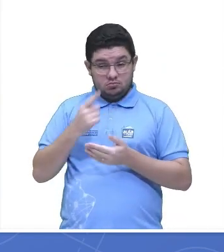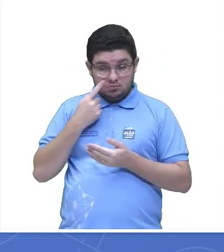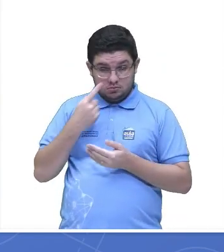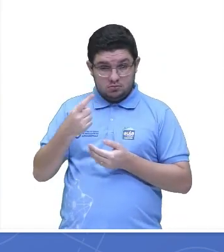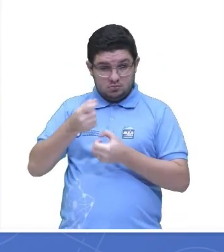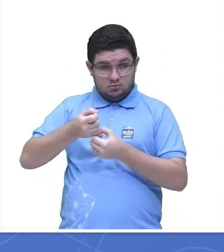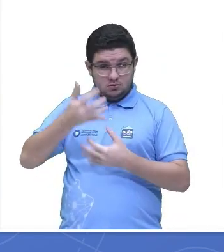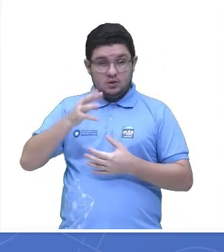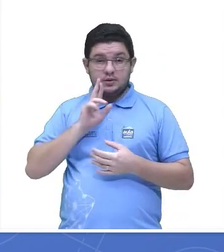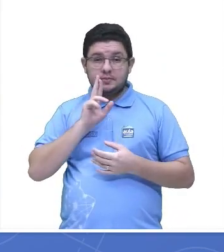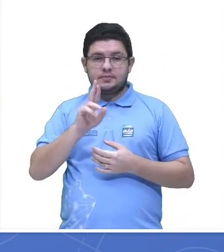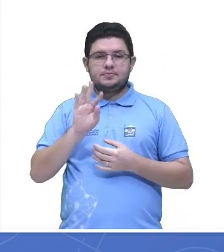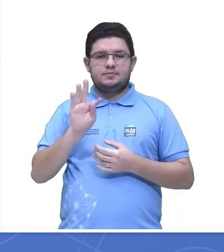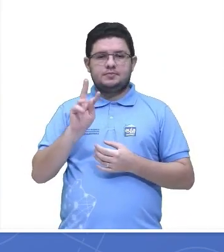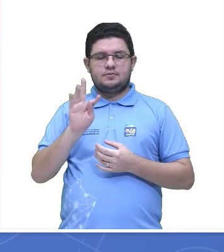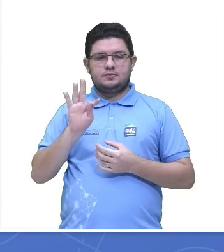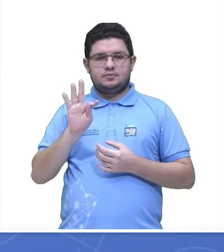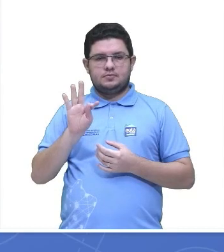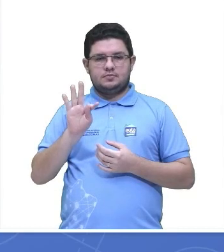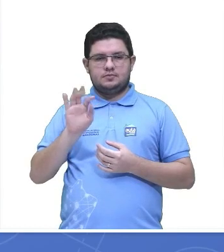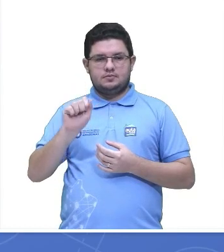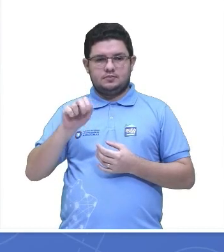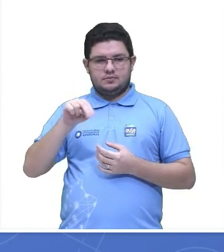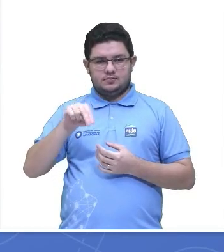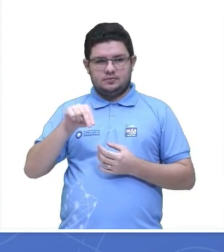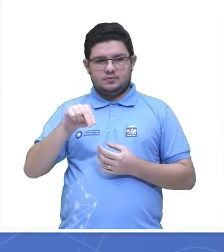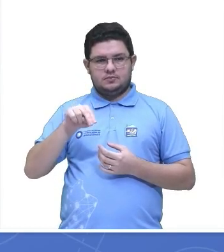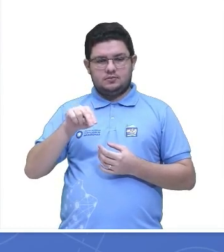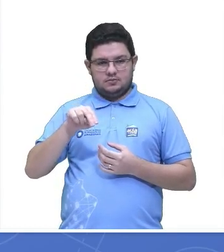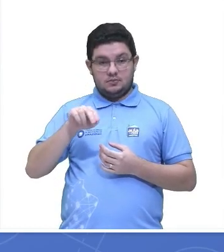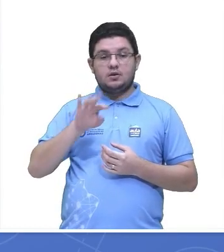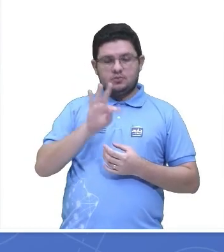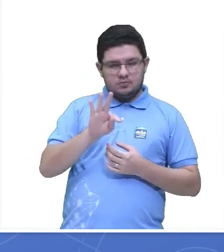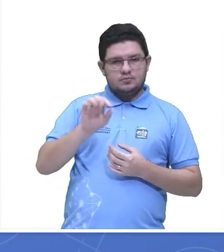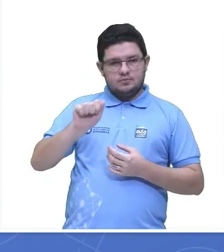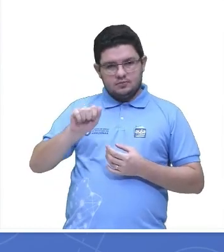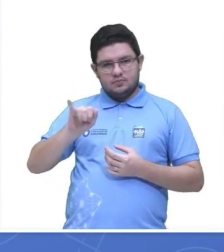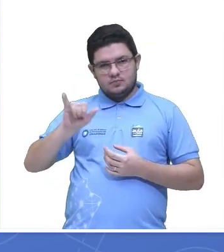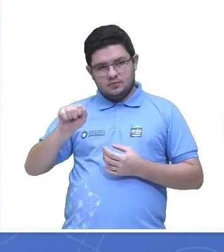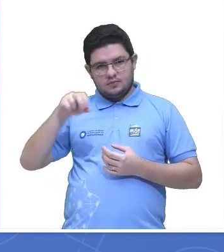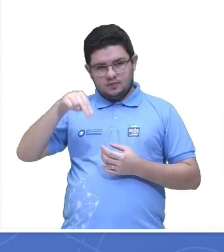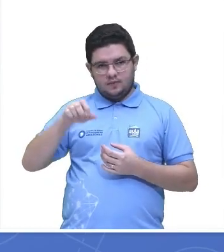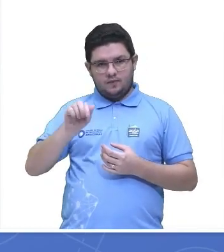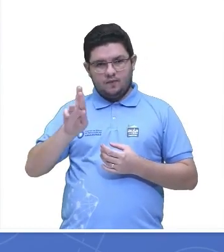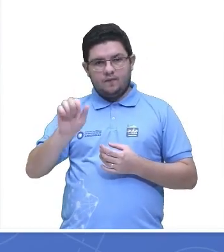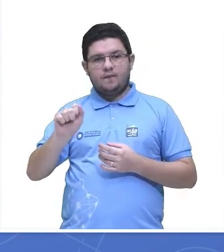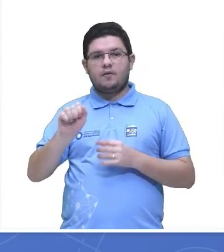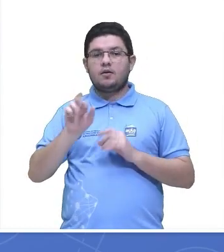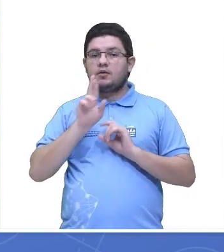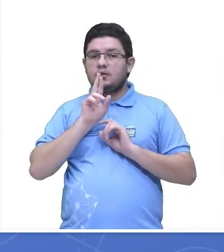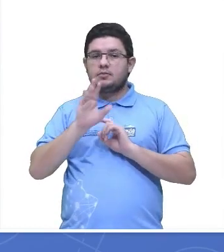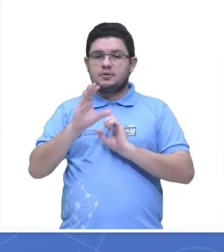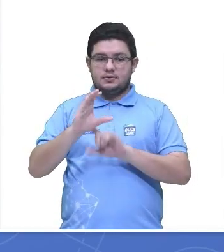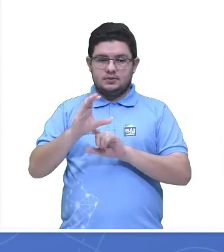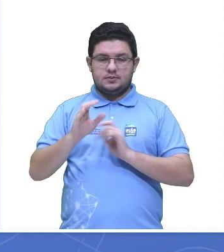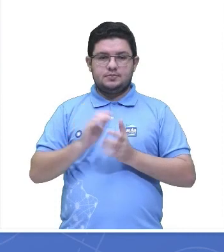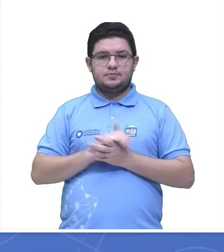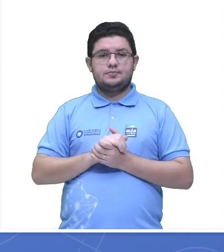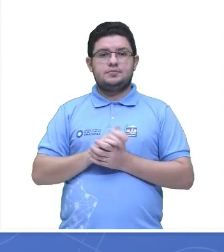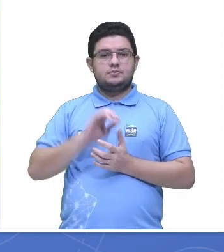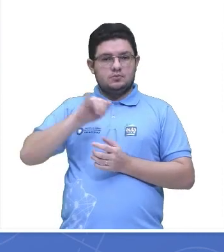Escola Estadual Antônio Encarnação Filho, letra C. José Augusto, também da Escola Estadual Anselmo